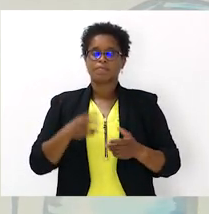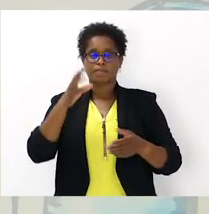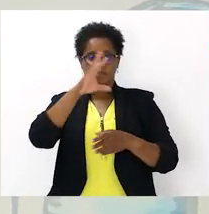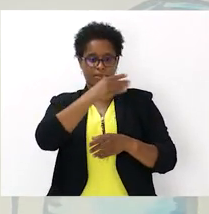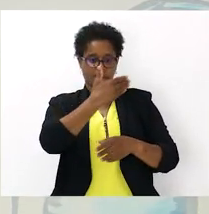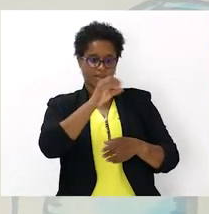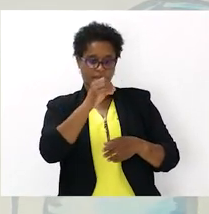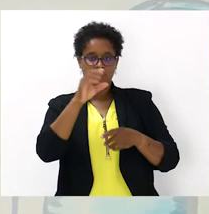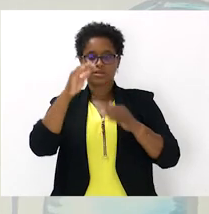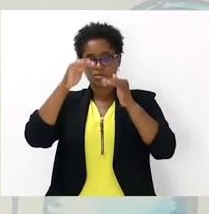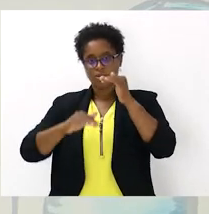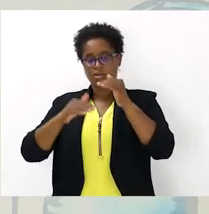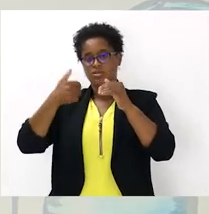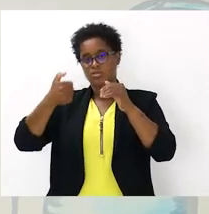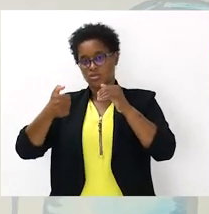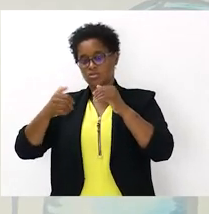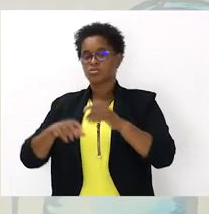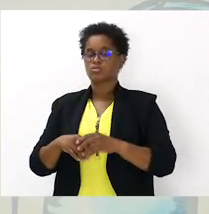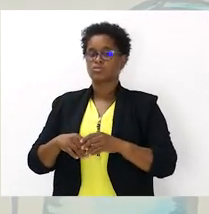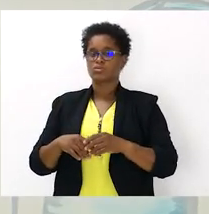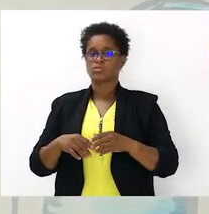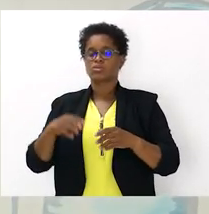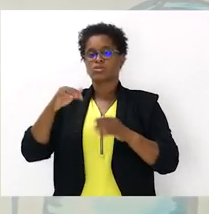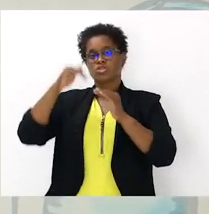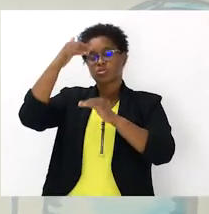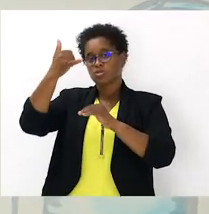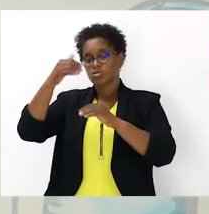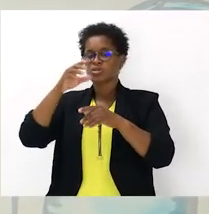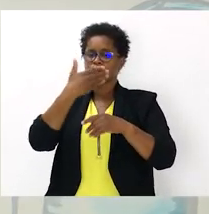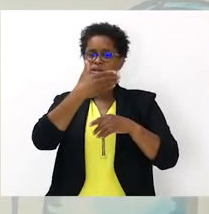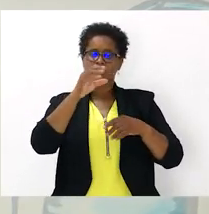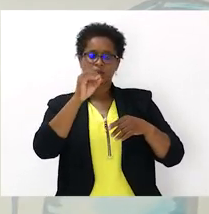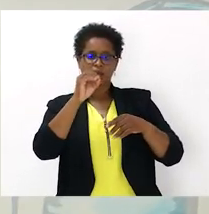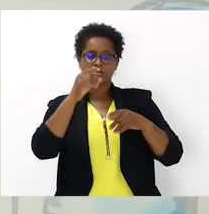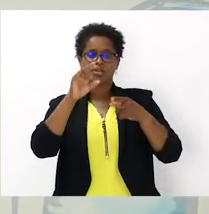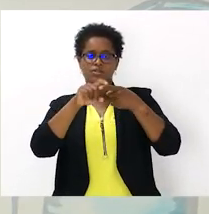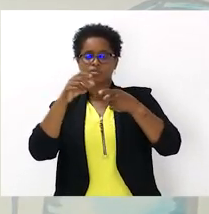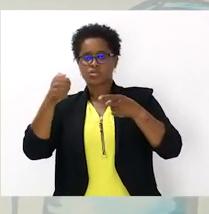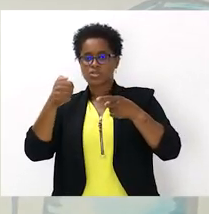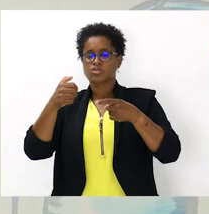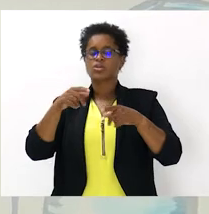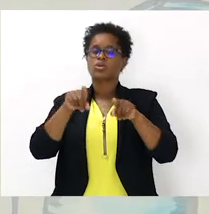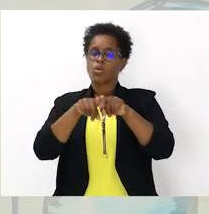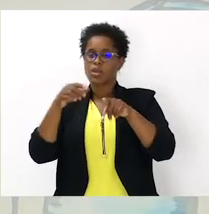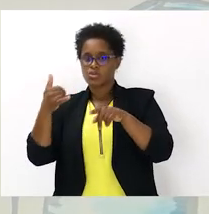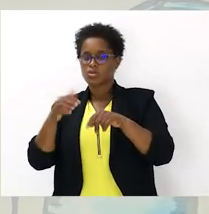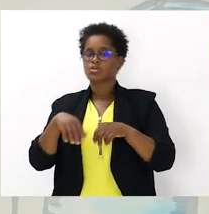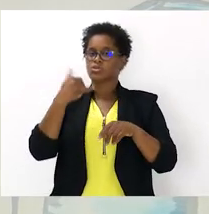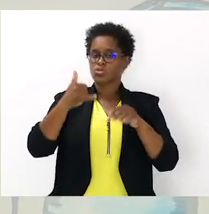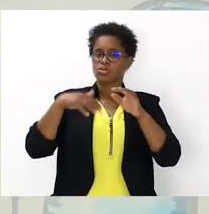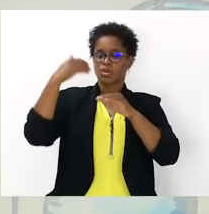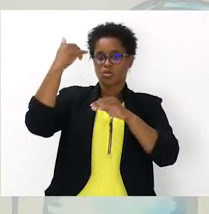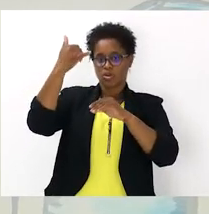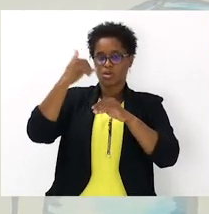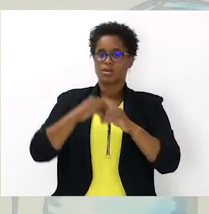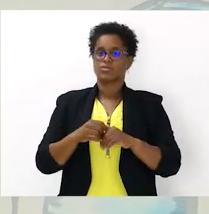10 sobre 5 de expoente 2. 10 a dividir por 5 dá 2. Então, 2 ao quadrado.